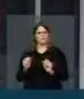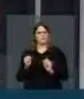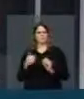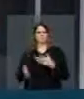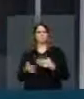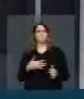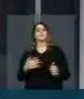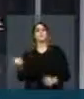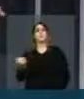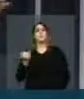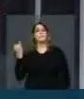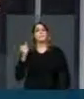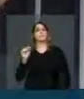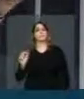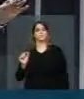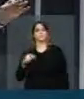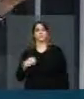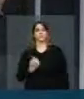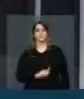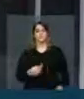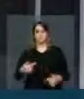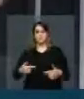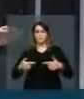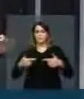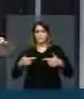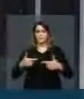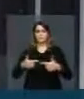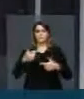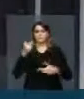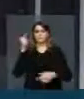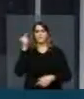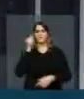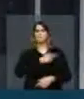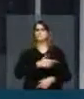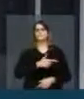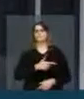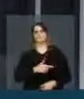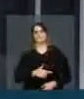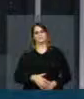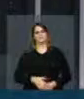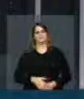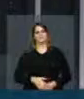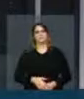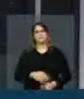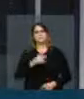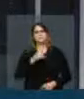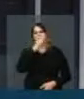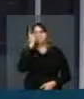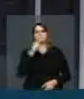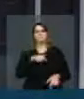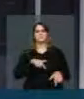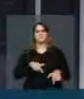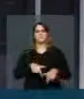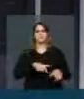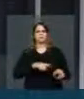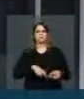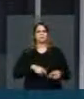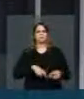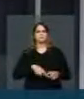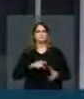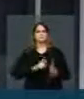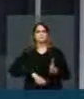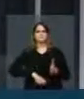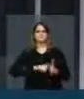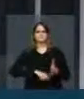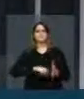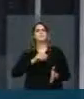importante é que nós possamos construir que o nosso agricultor, que contribui, que paga